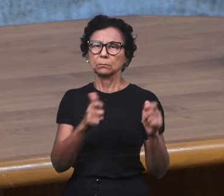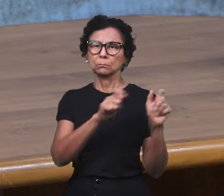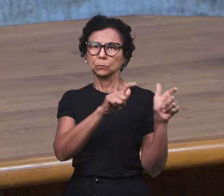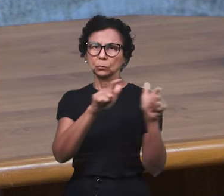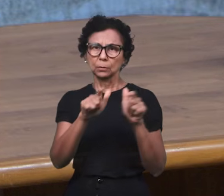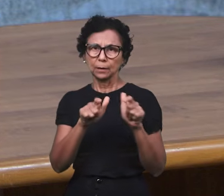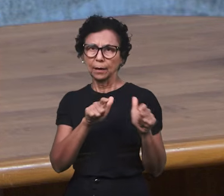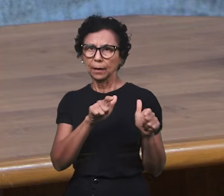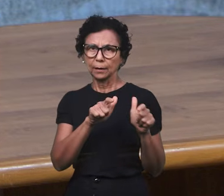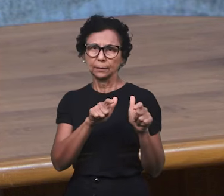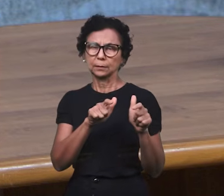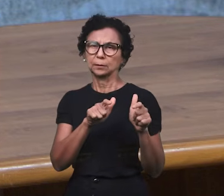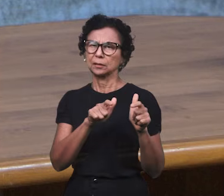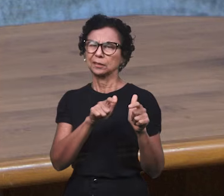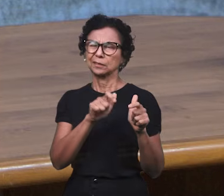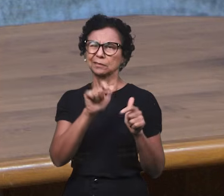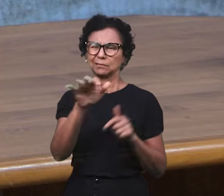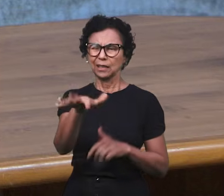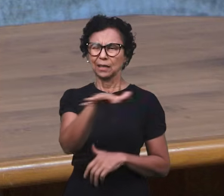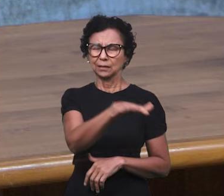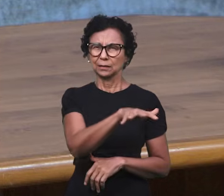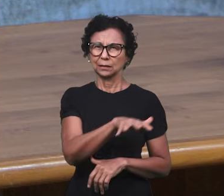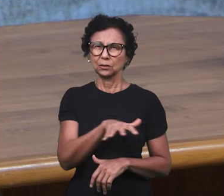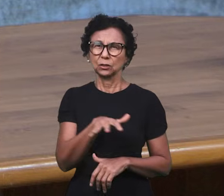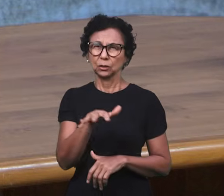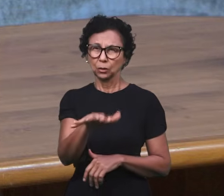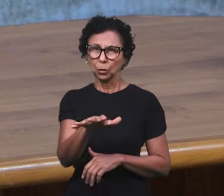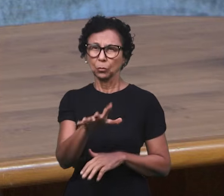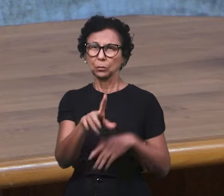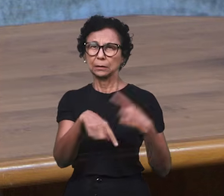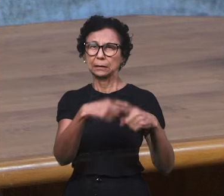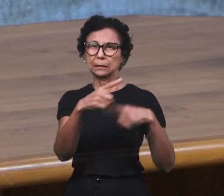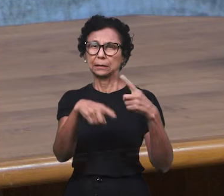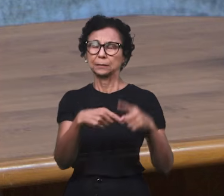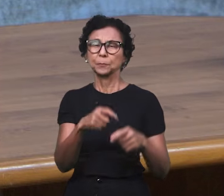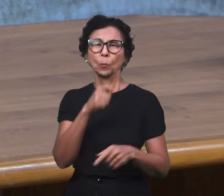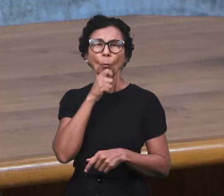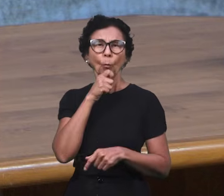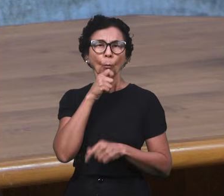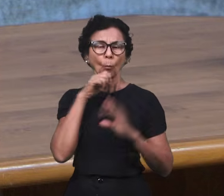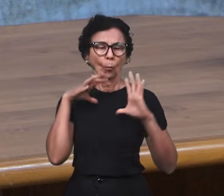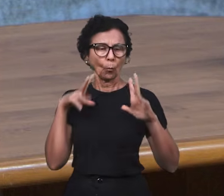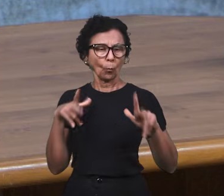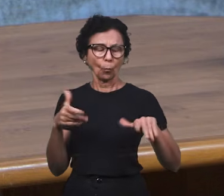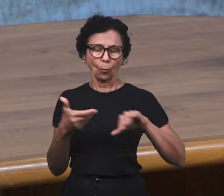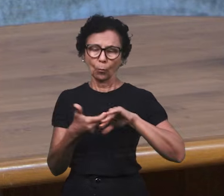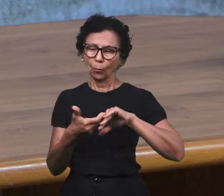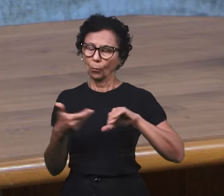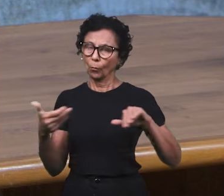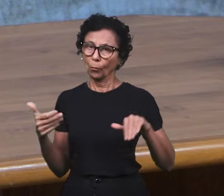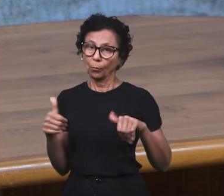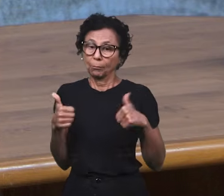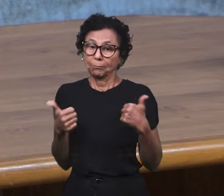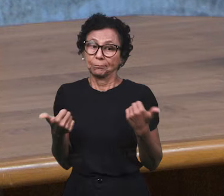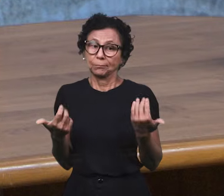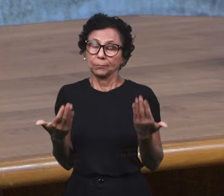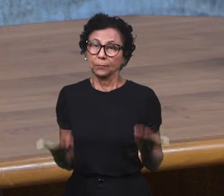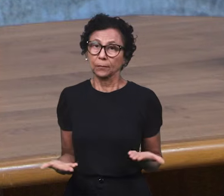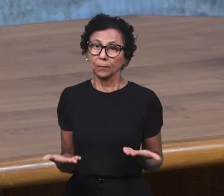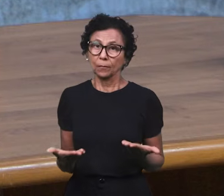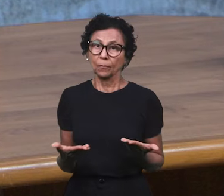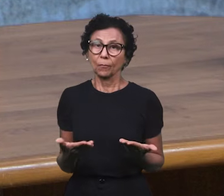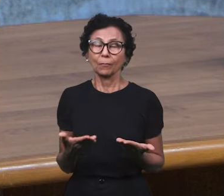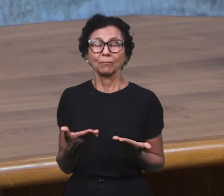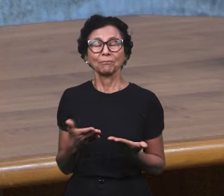Manassés, Issacar e Zebulão, se não tinham purificado, e contudo comeram